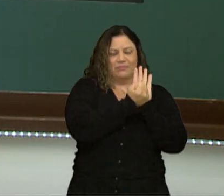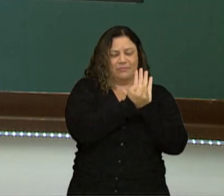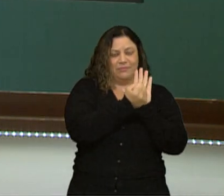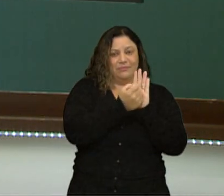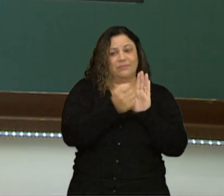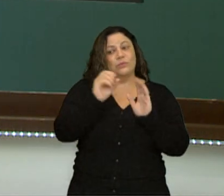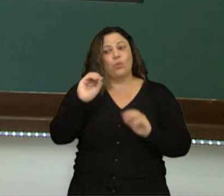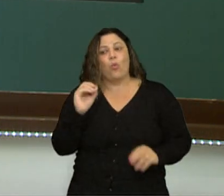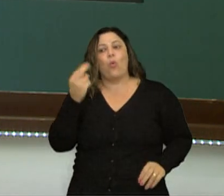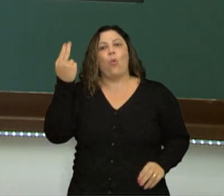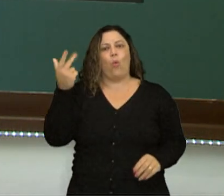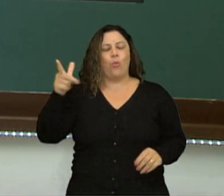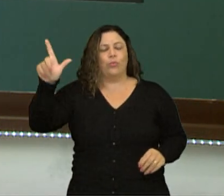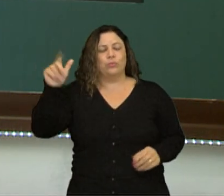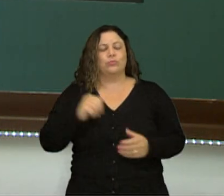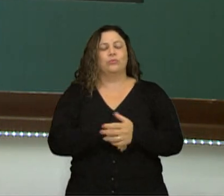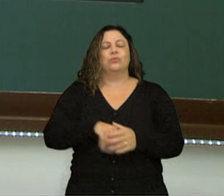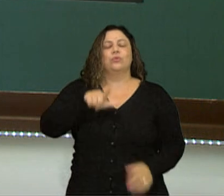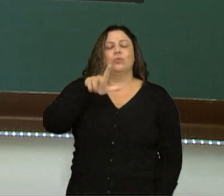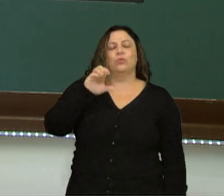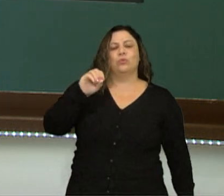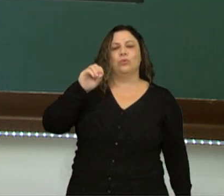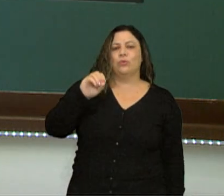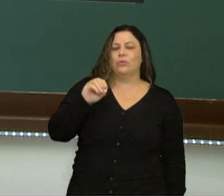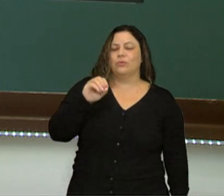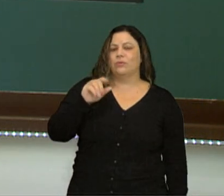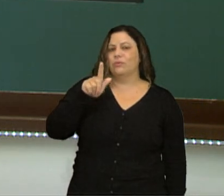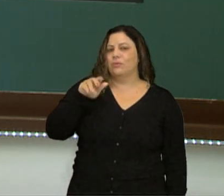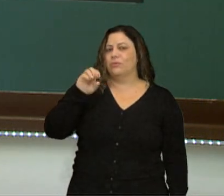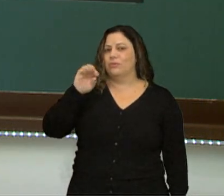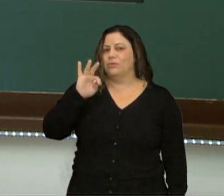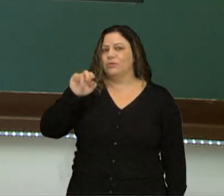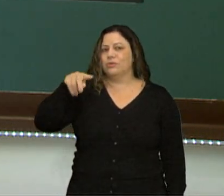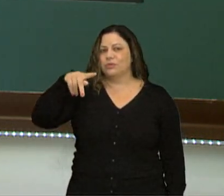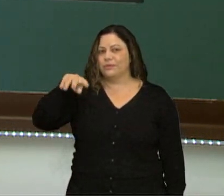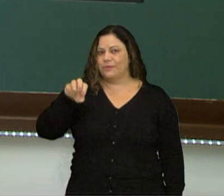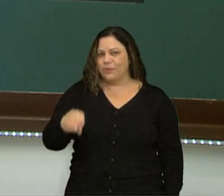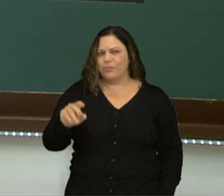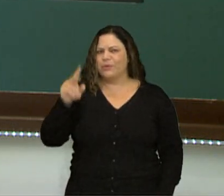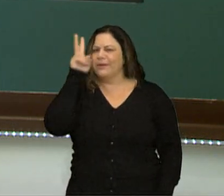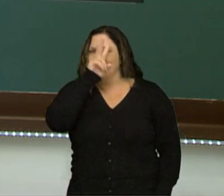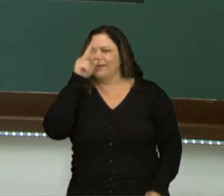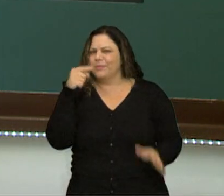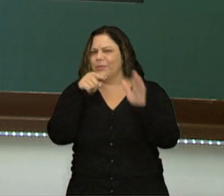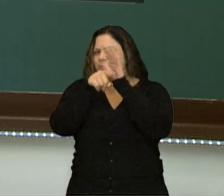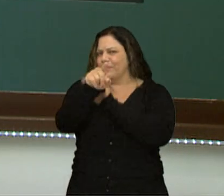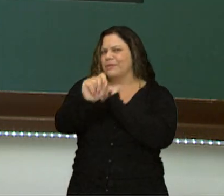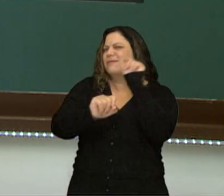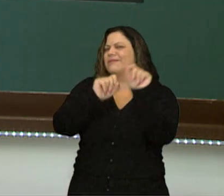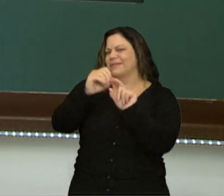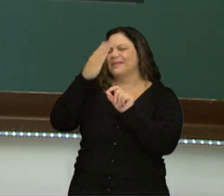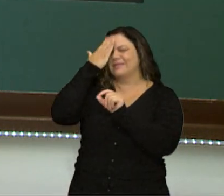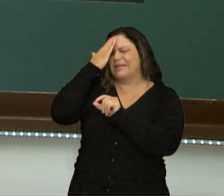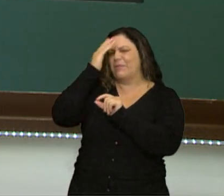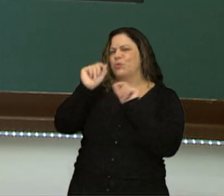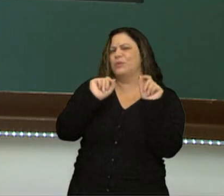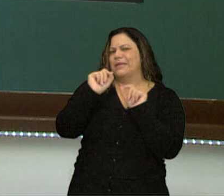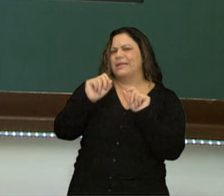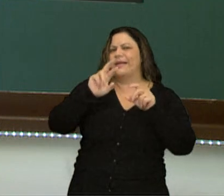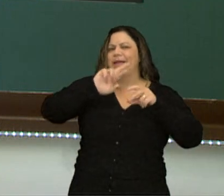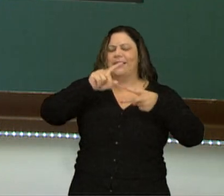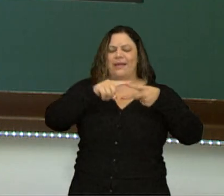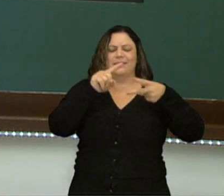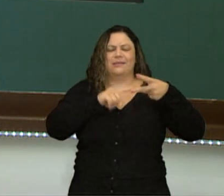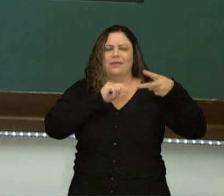outras são logotipos. Lembra agora há pouco que eu perguntei? E aí, você sabe o que é logomarca e